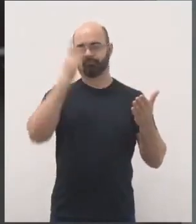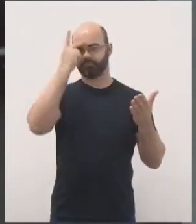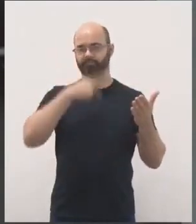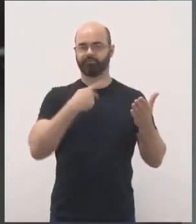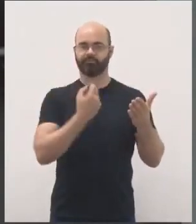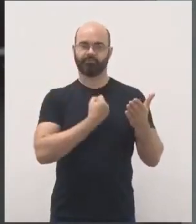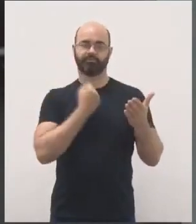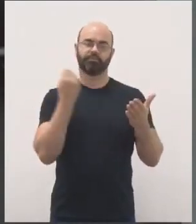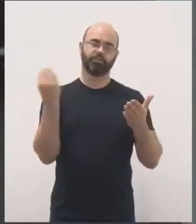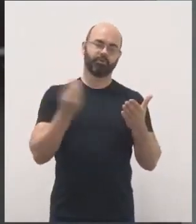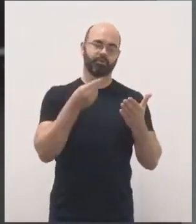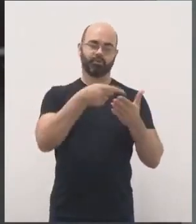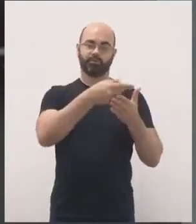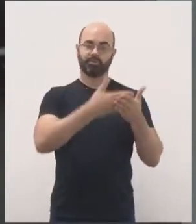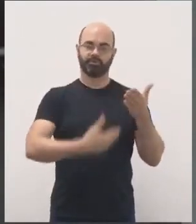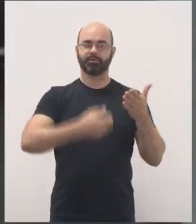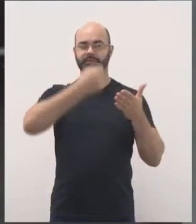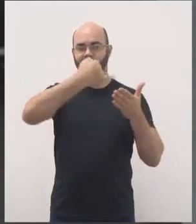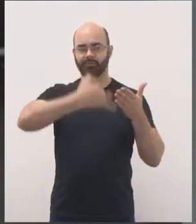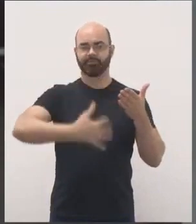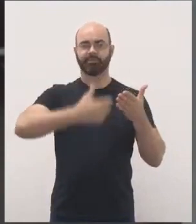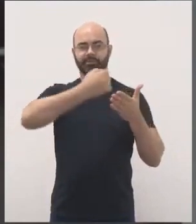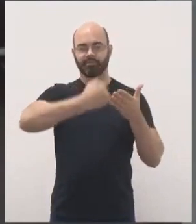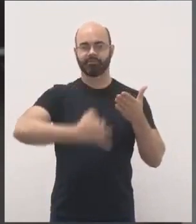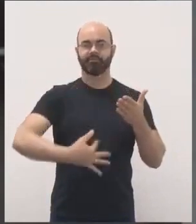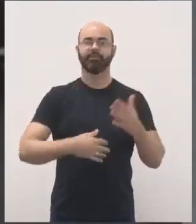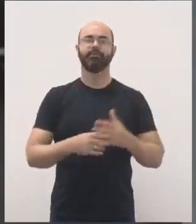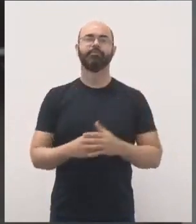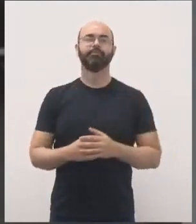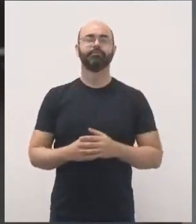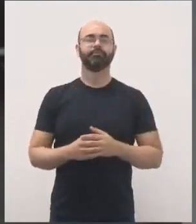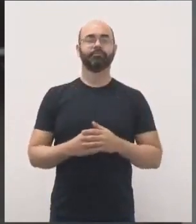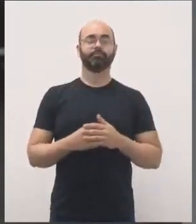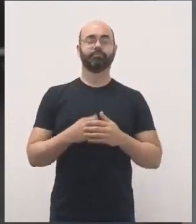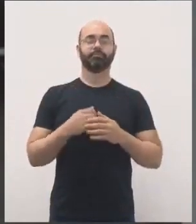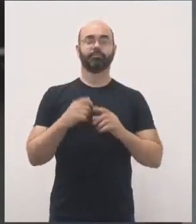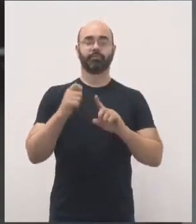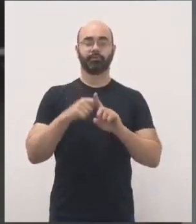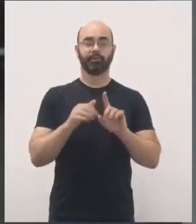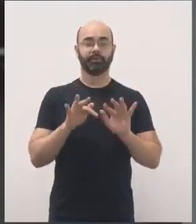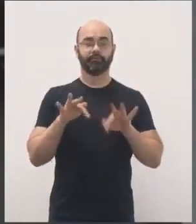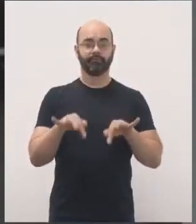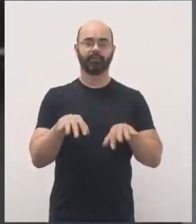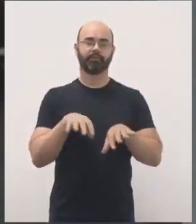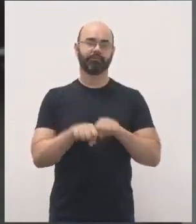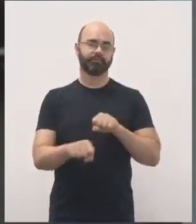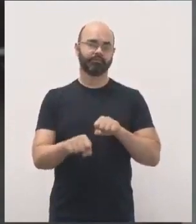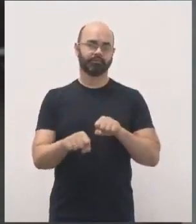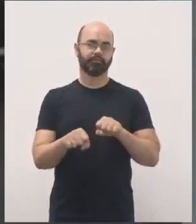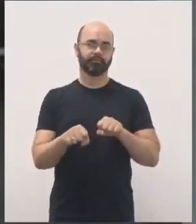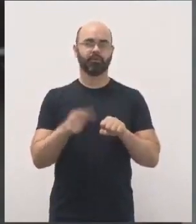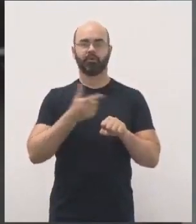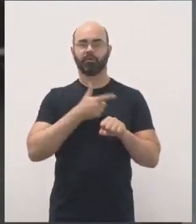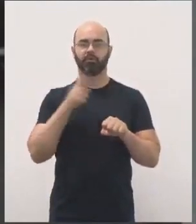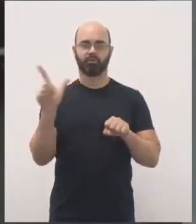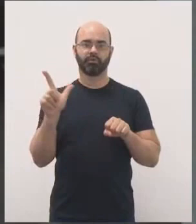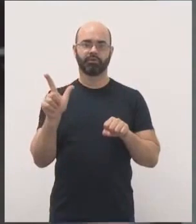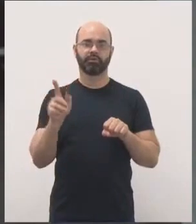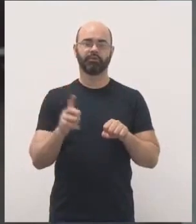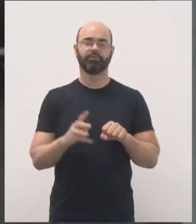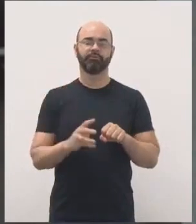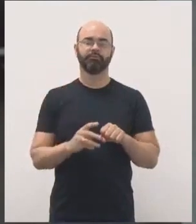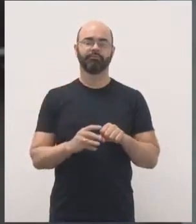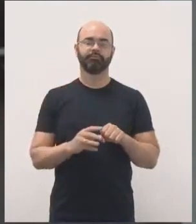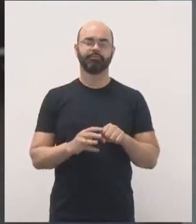dá embasamento. E a gente tem, ao final do mês, previsto uma formação que a gente pretende aprofundar esse conceito, né, mas